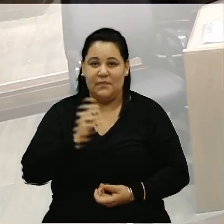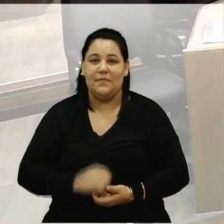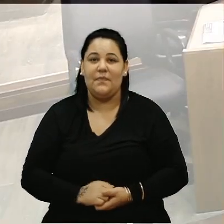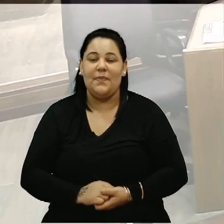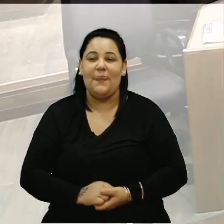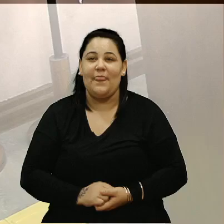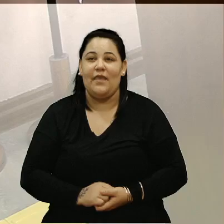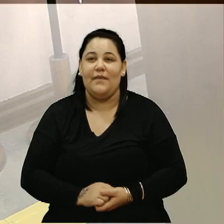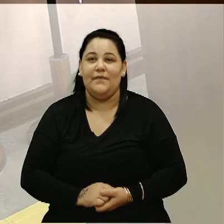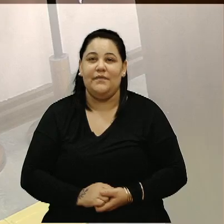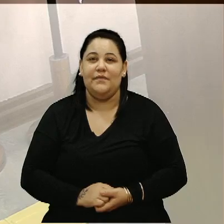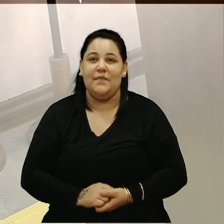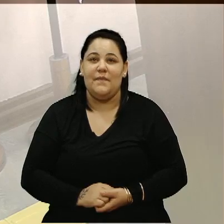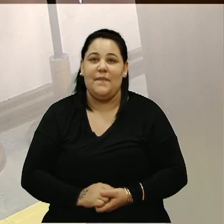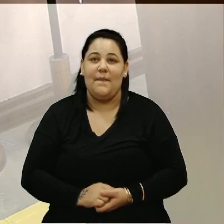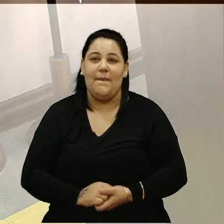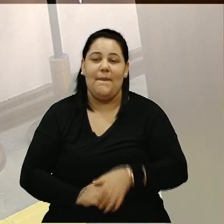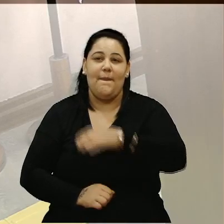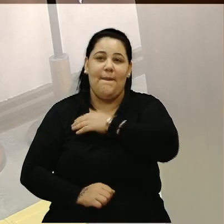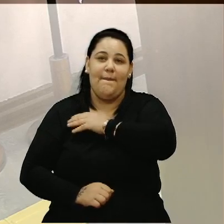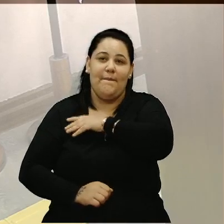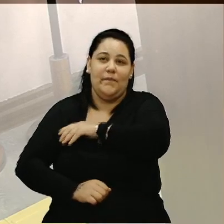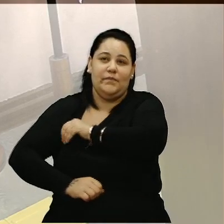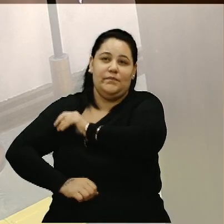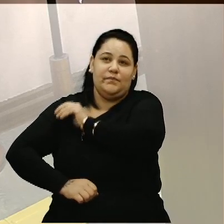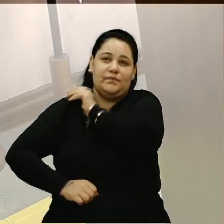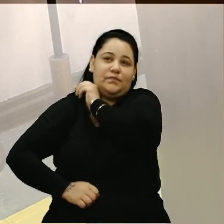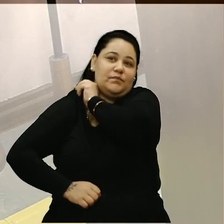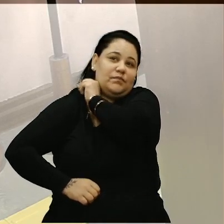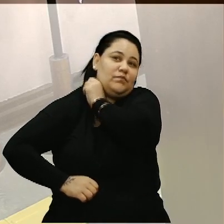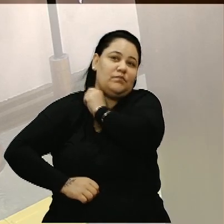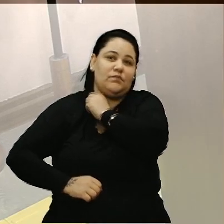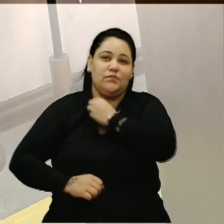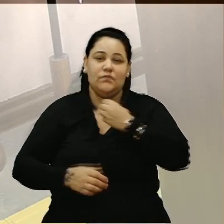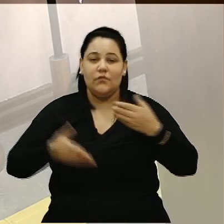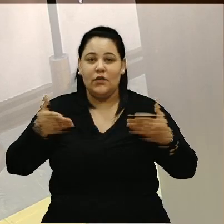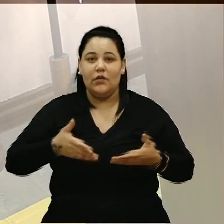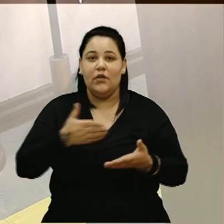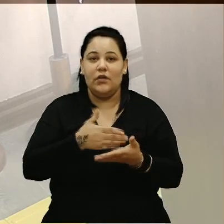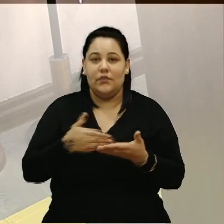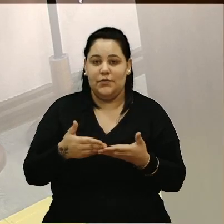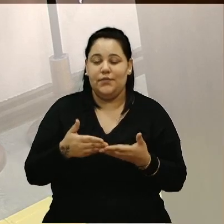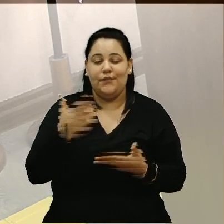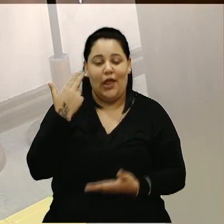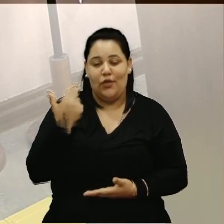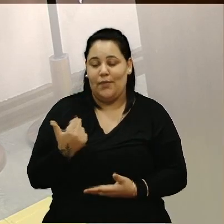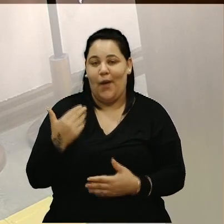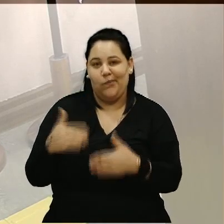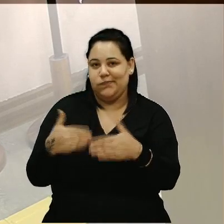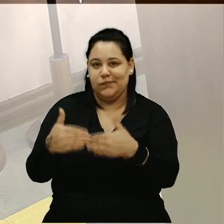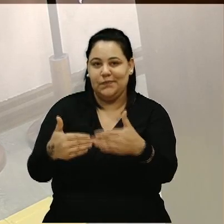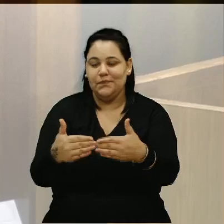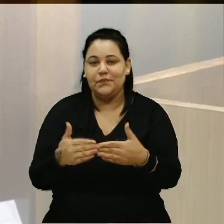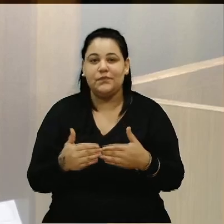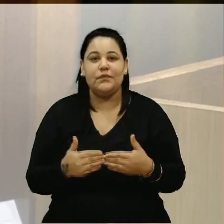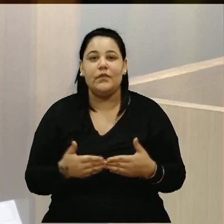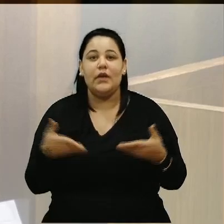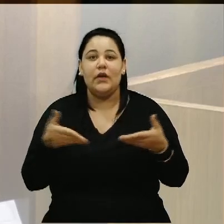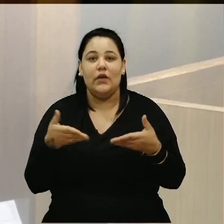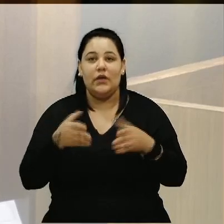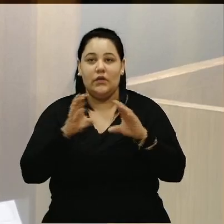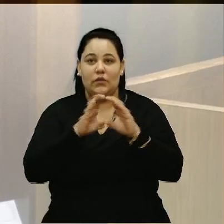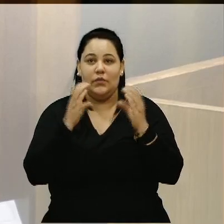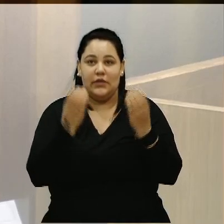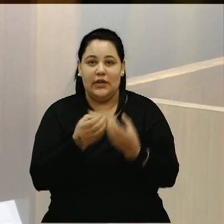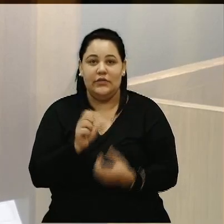já começaram, né? É normal que isso aconteça, faz parte do andamento, né? Agora a comunidade de